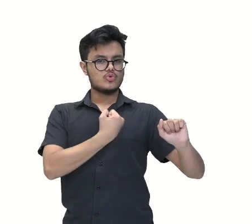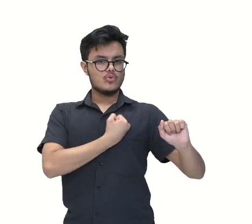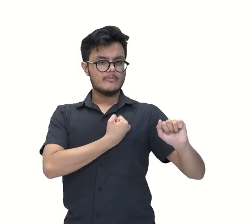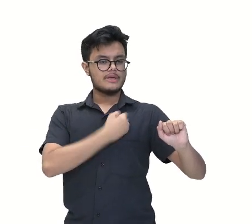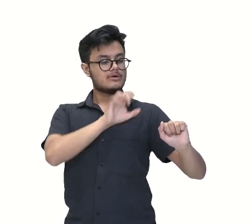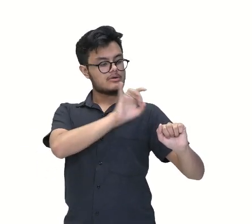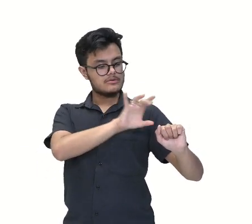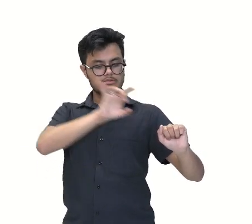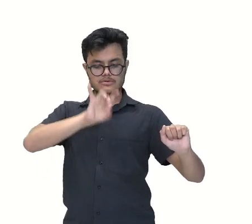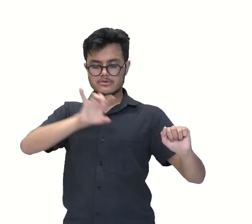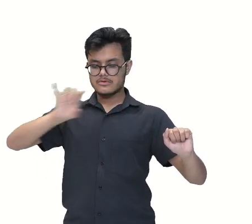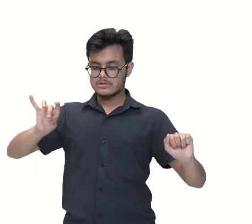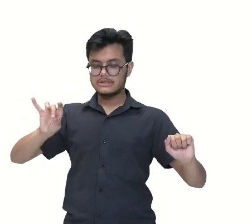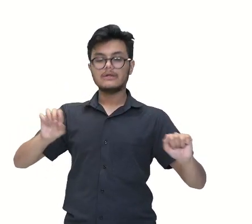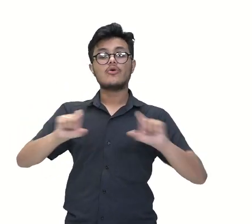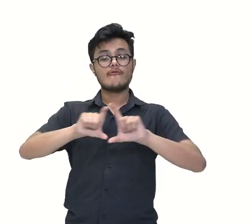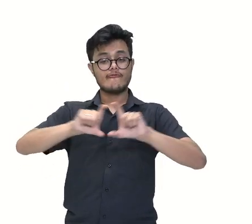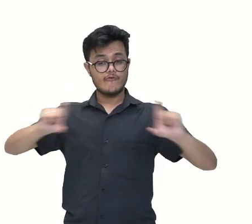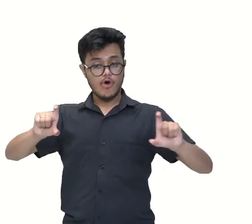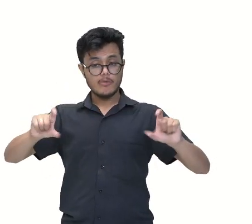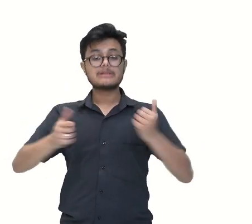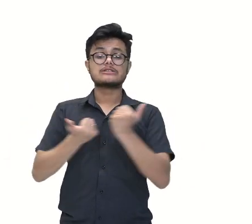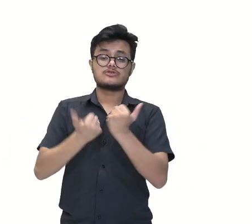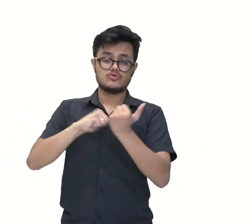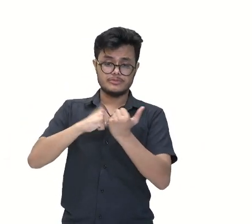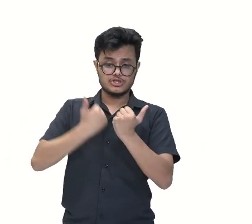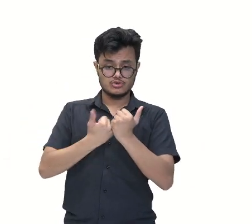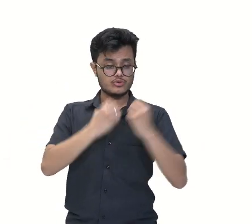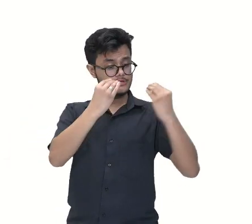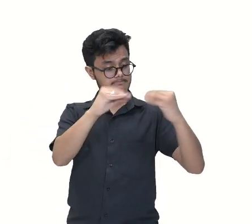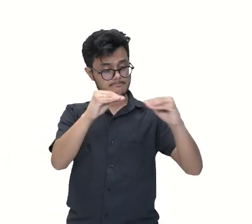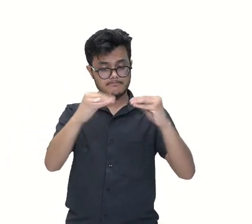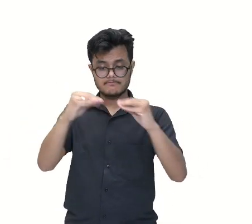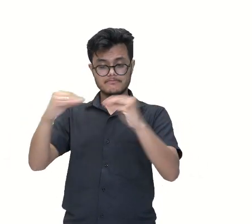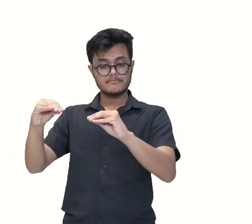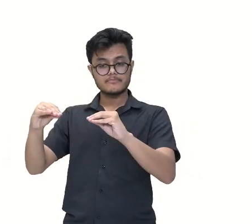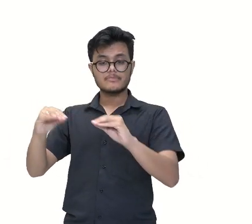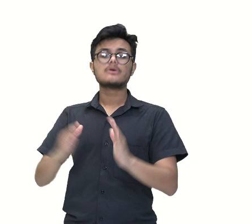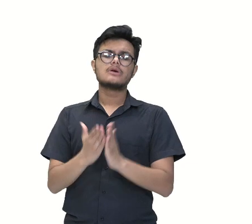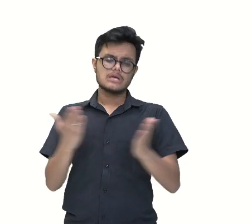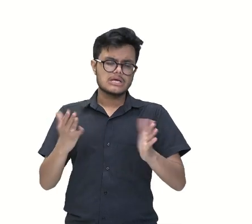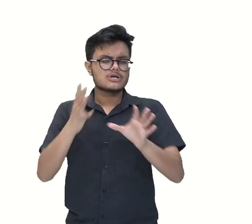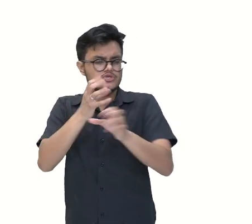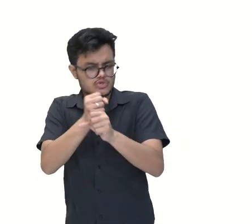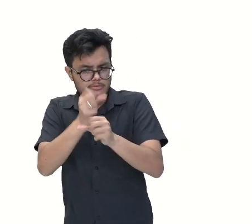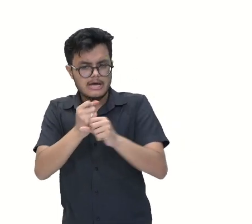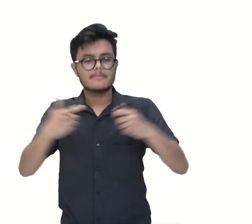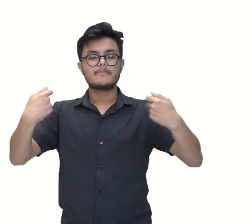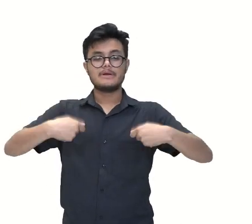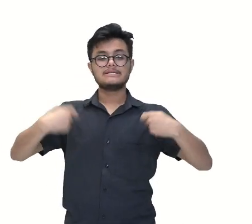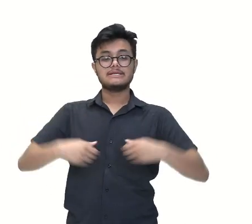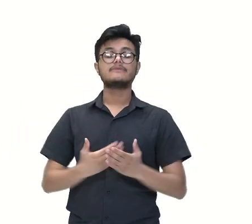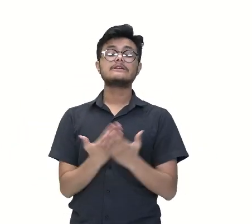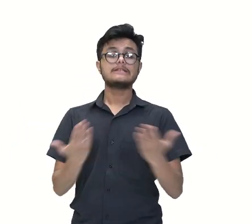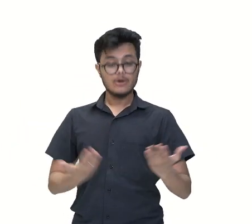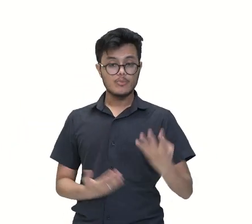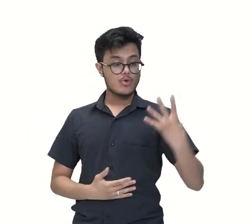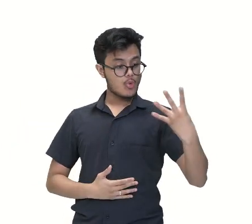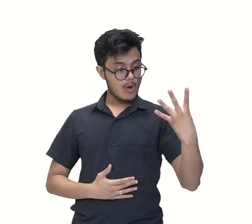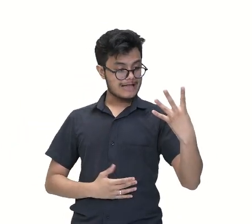substituir os valores aqui no meu delta, né? Então, agora eu tenho